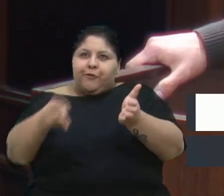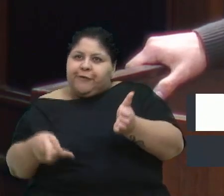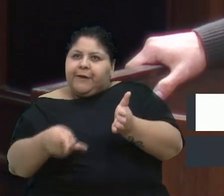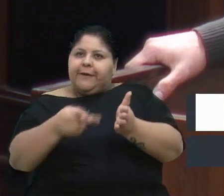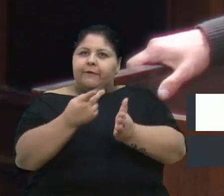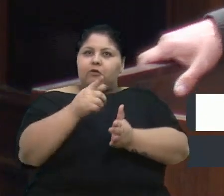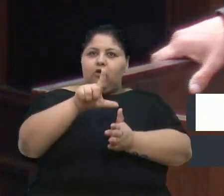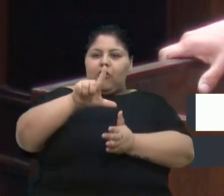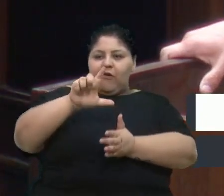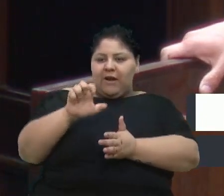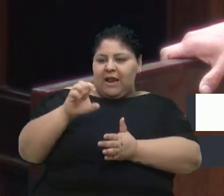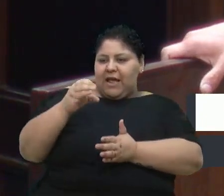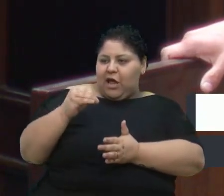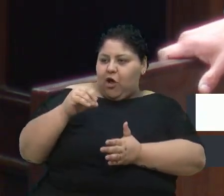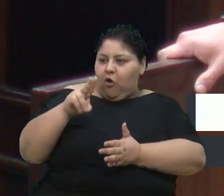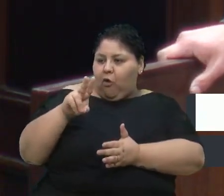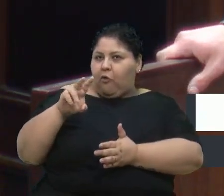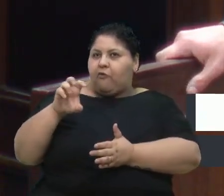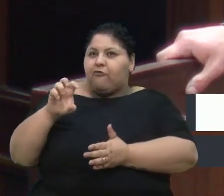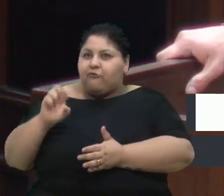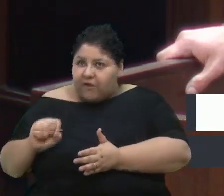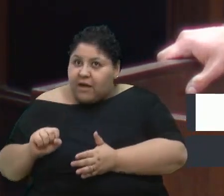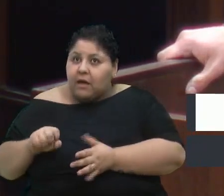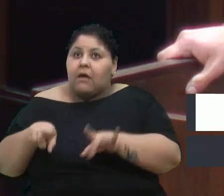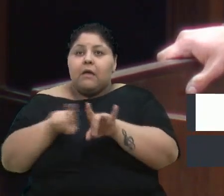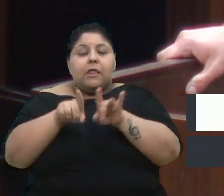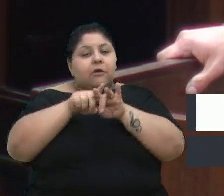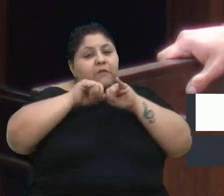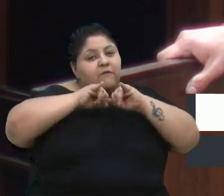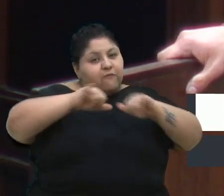tantos, dados da própria fase de Caxias do Sul.